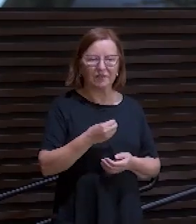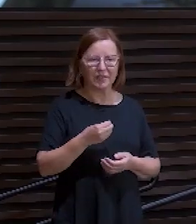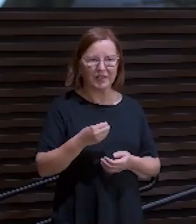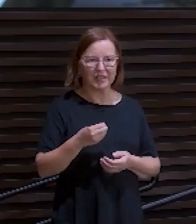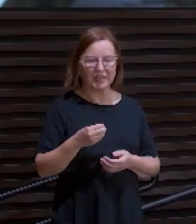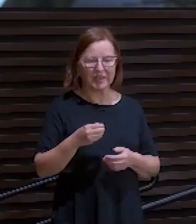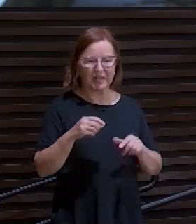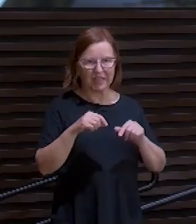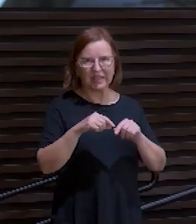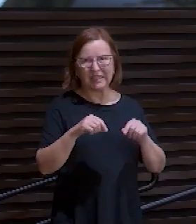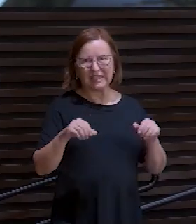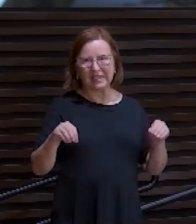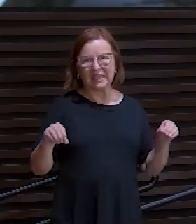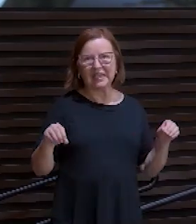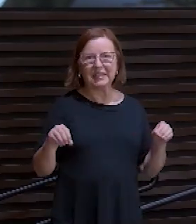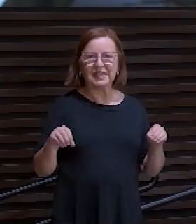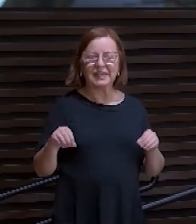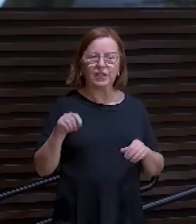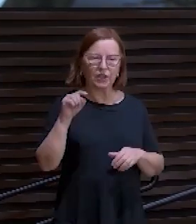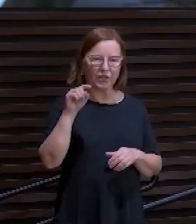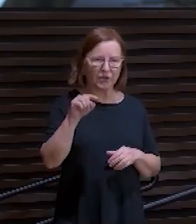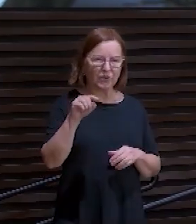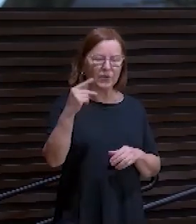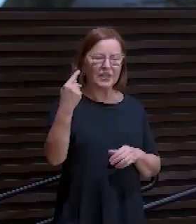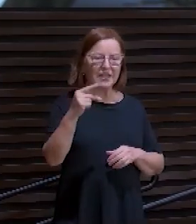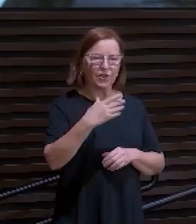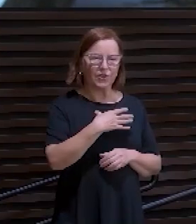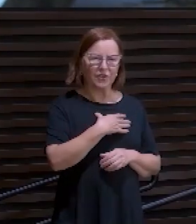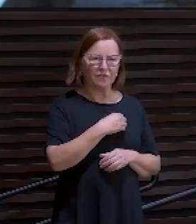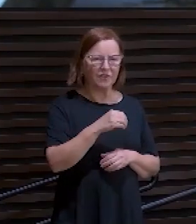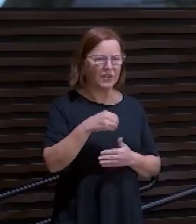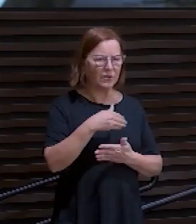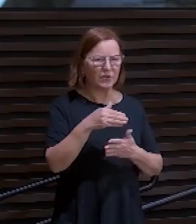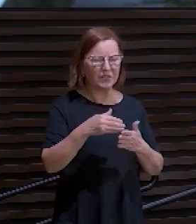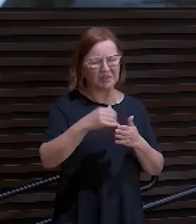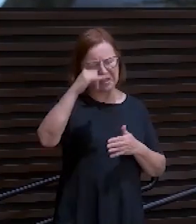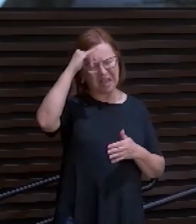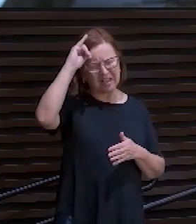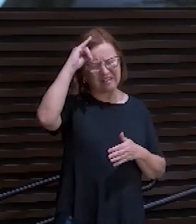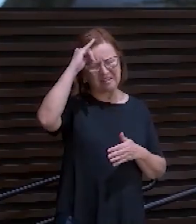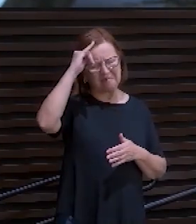teus rebanhos, o teu gado e tudo quanto tens.